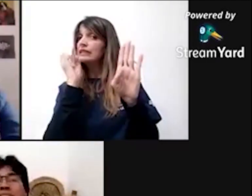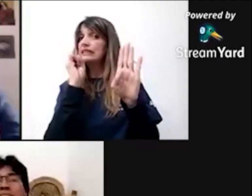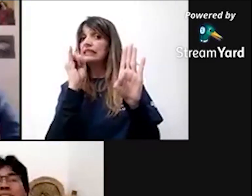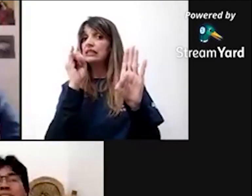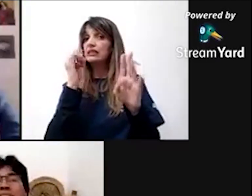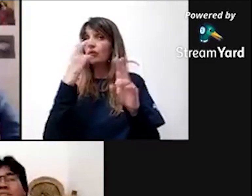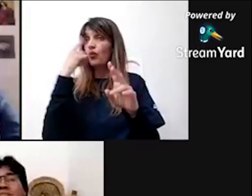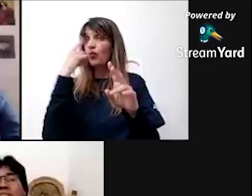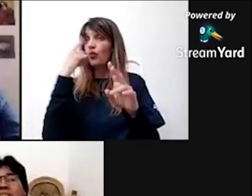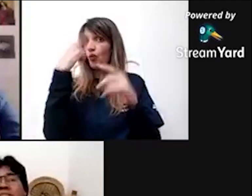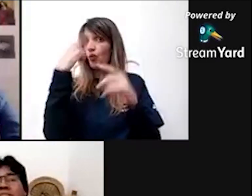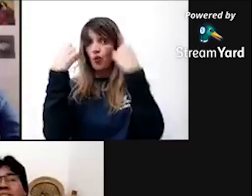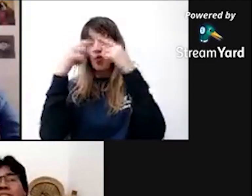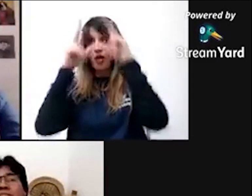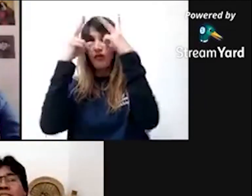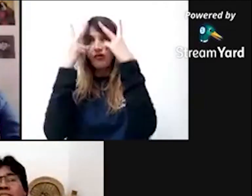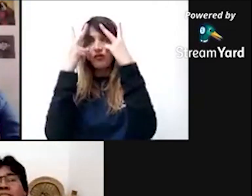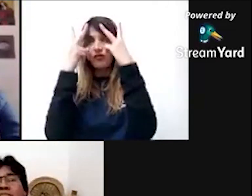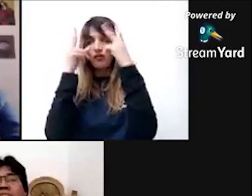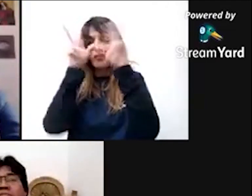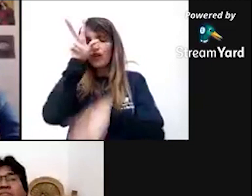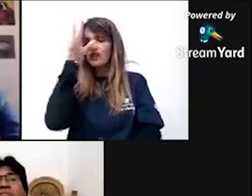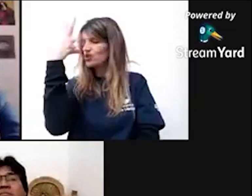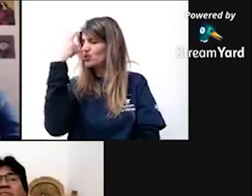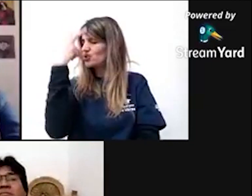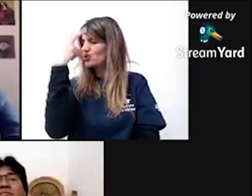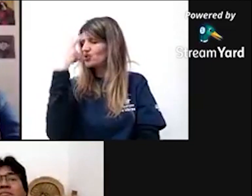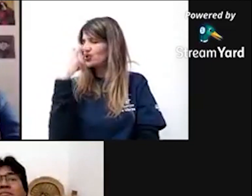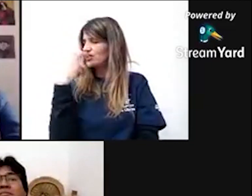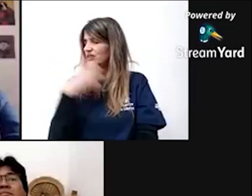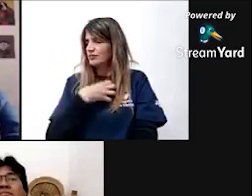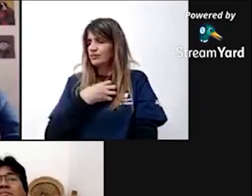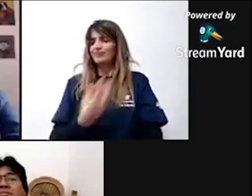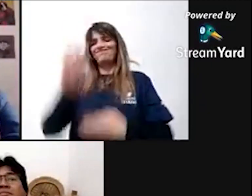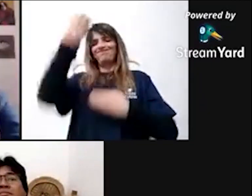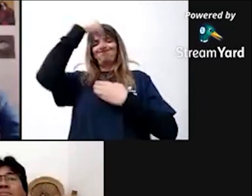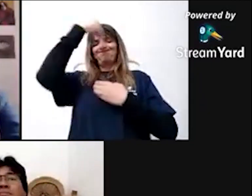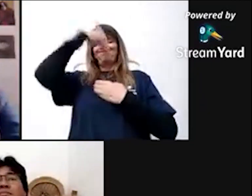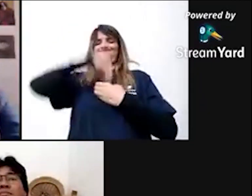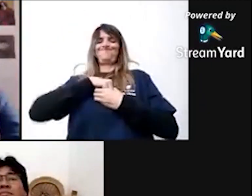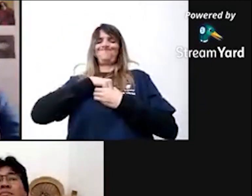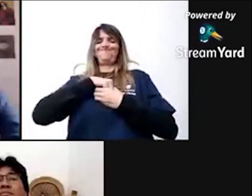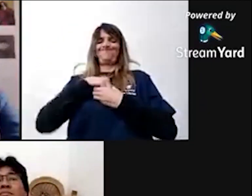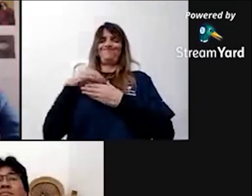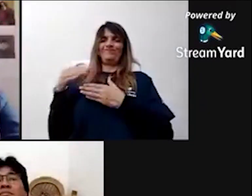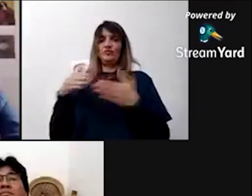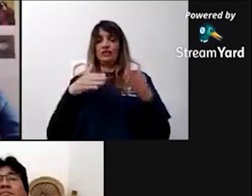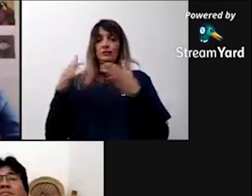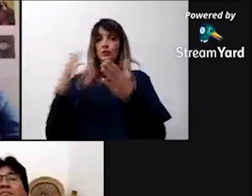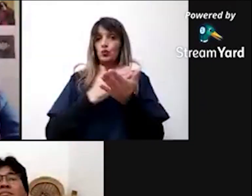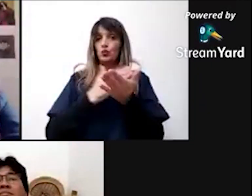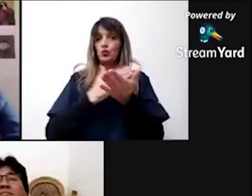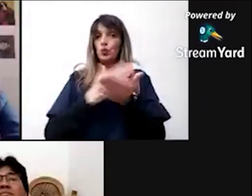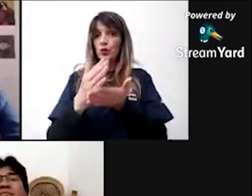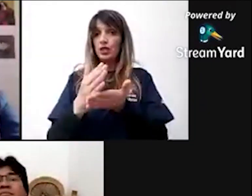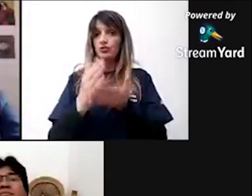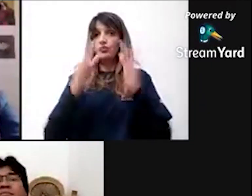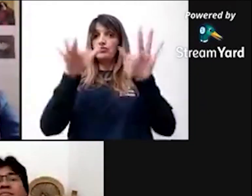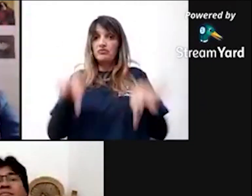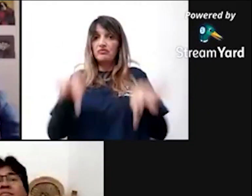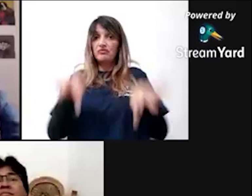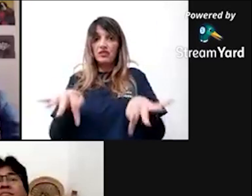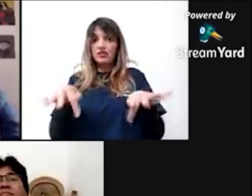olhos na direção do infinito que mora dentro de nós. O caminho da partida e o da chegada são os